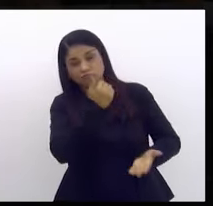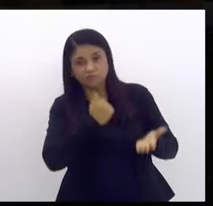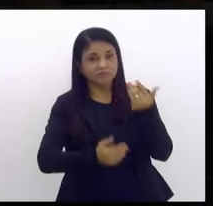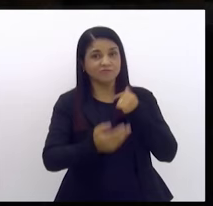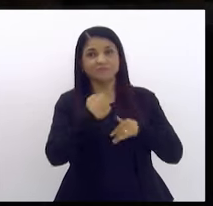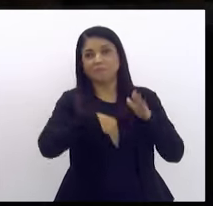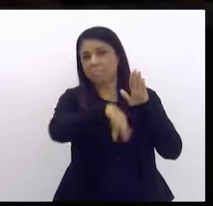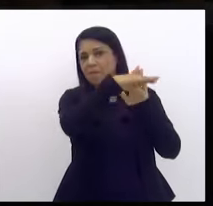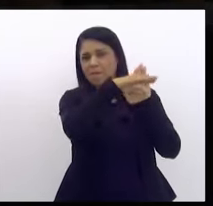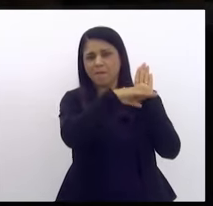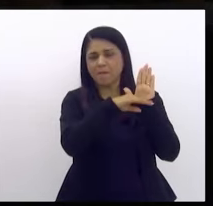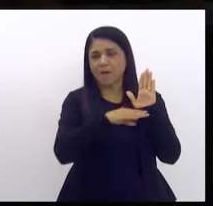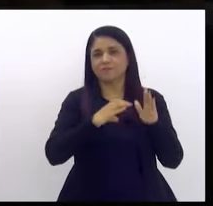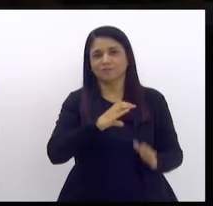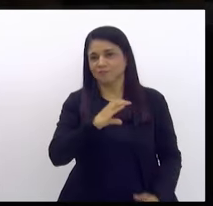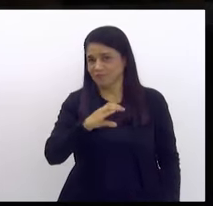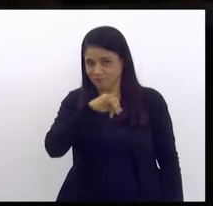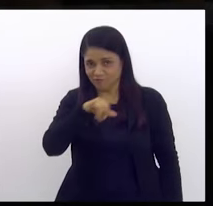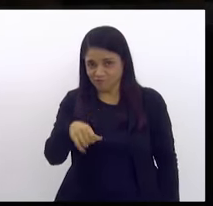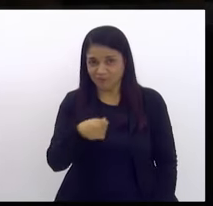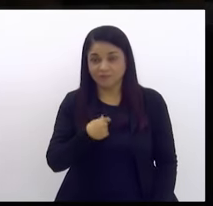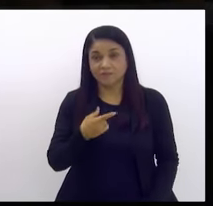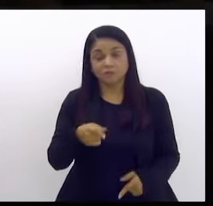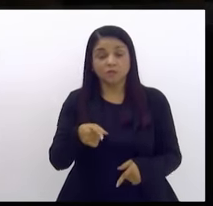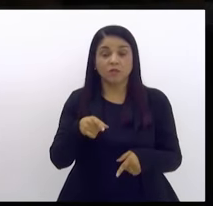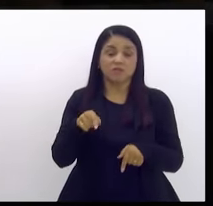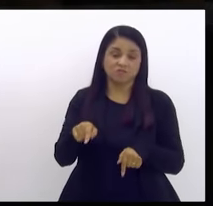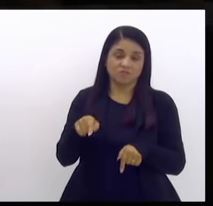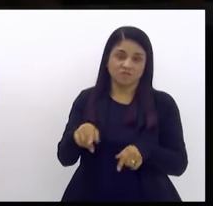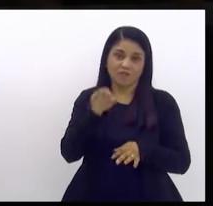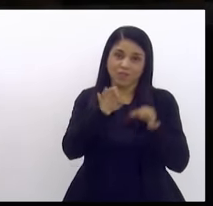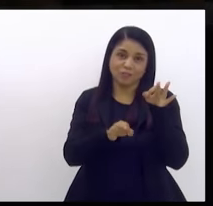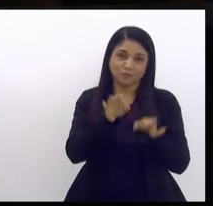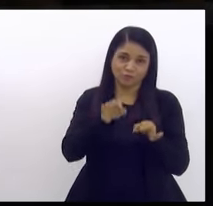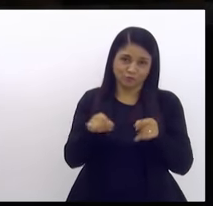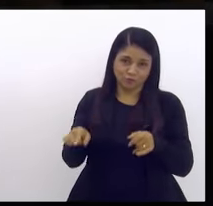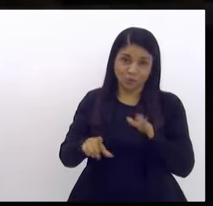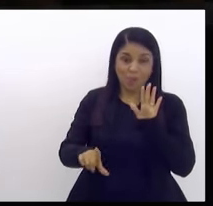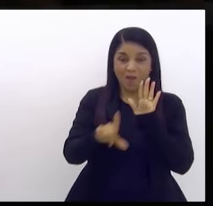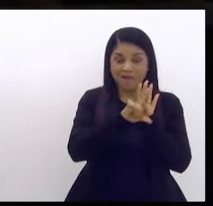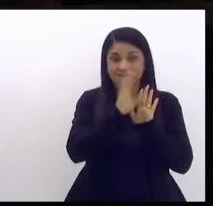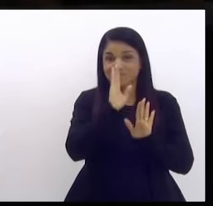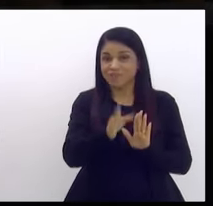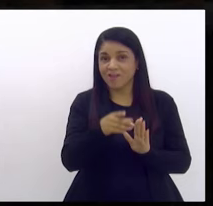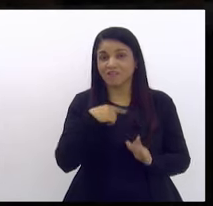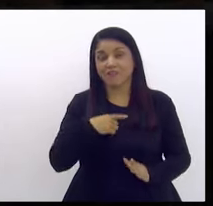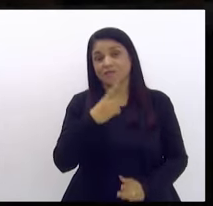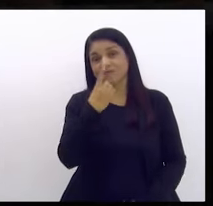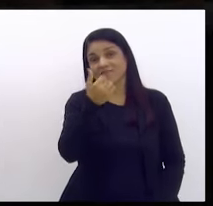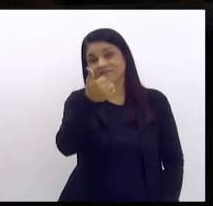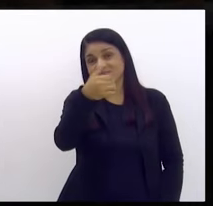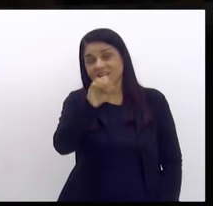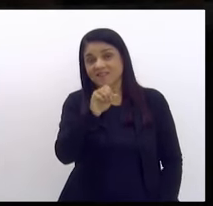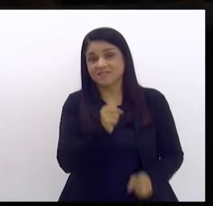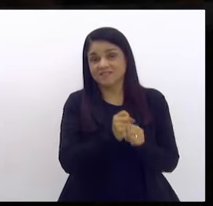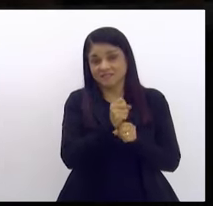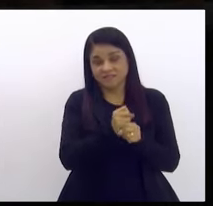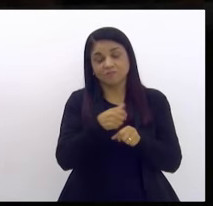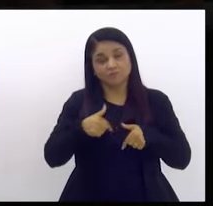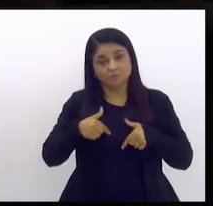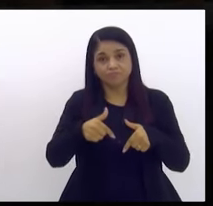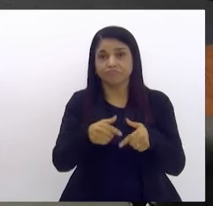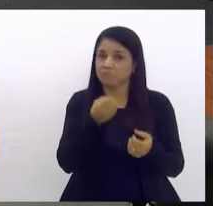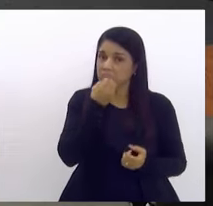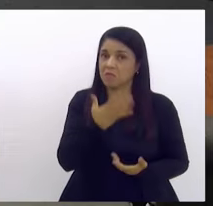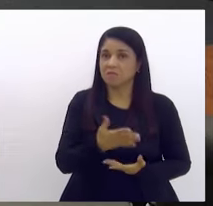senão acaba indo tudo isso para a justiça, e uma lei que já tem uma década e vem funcionando bem. Muito